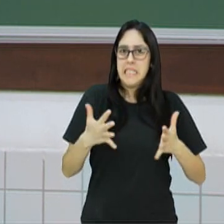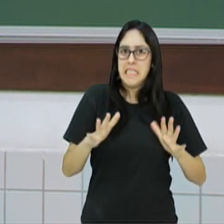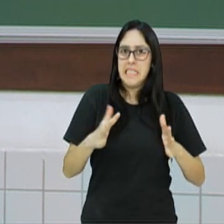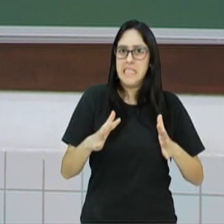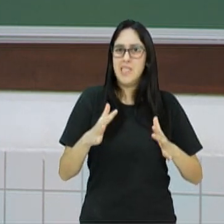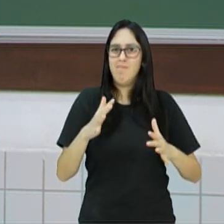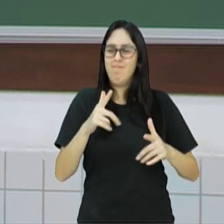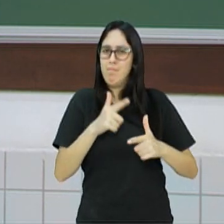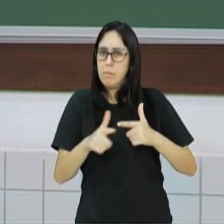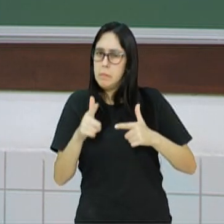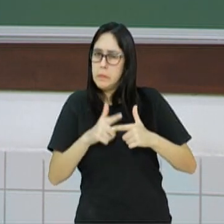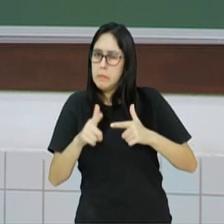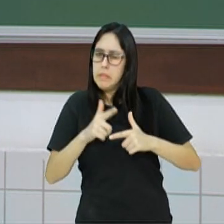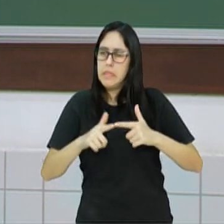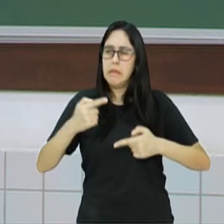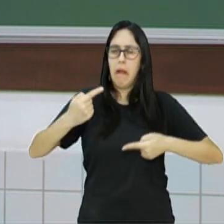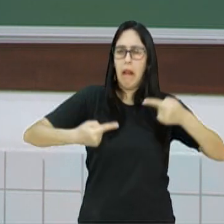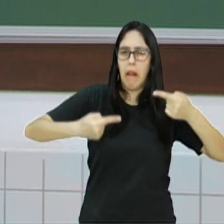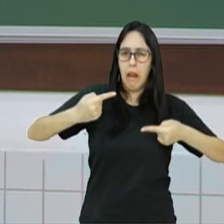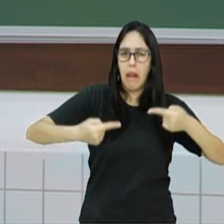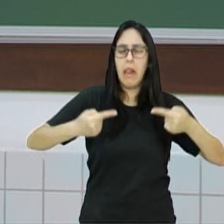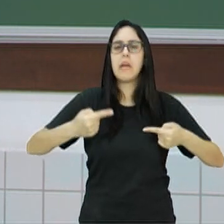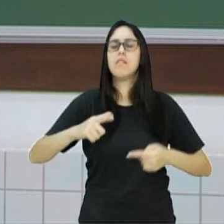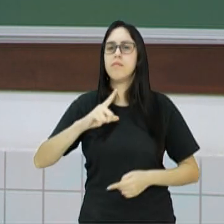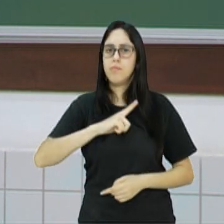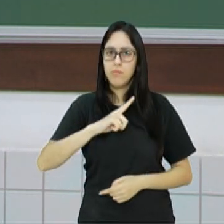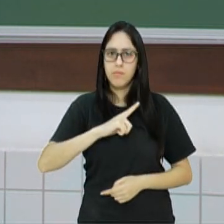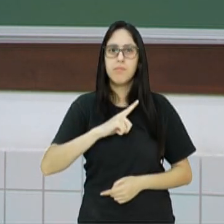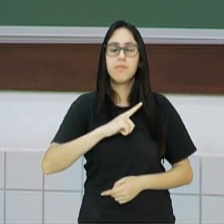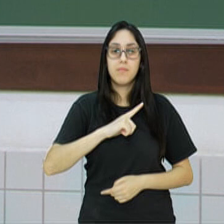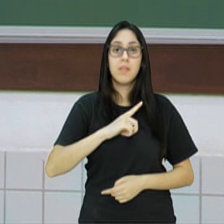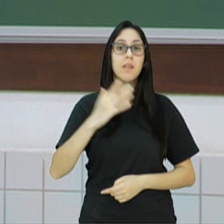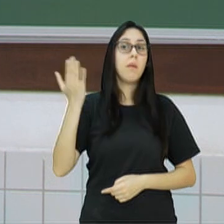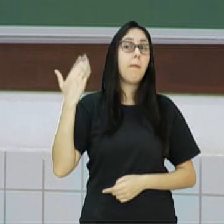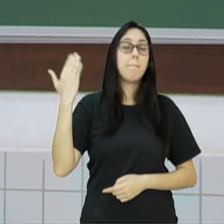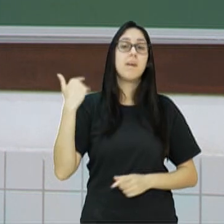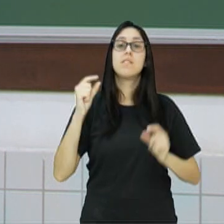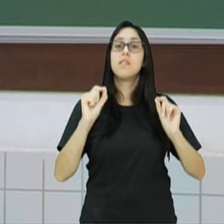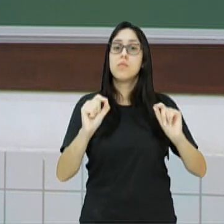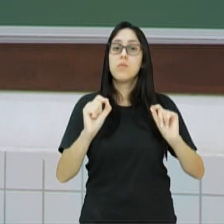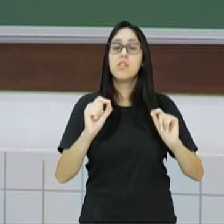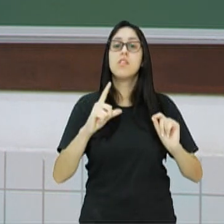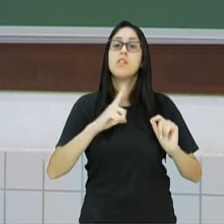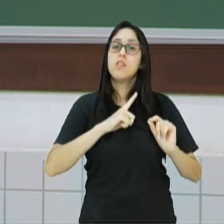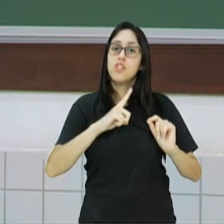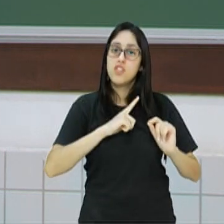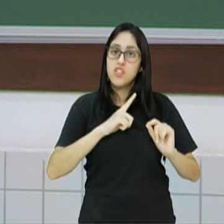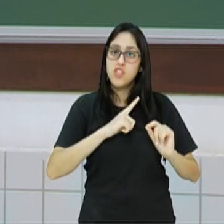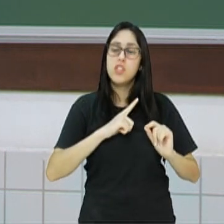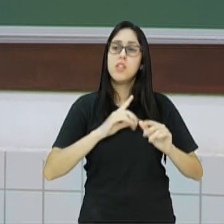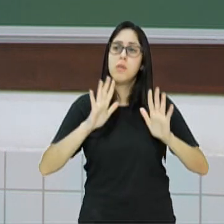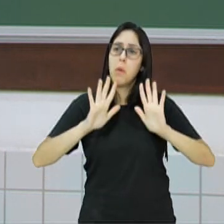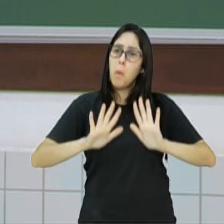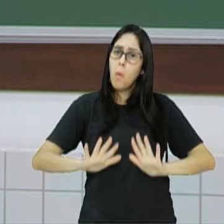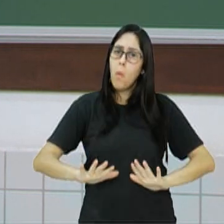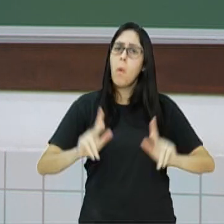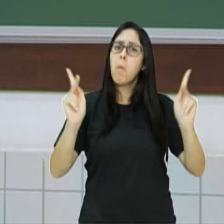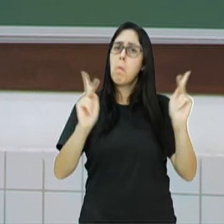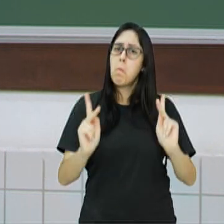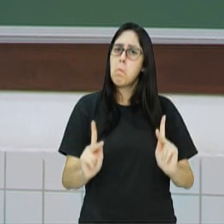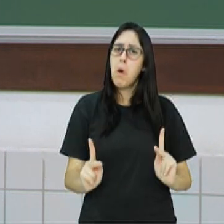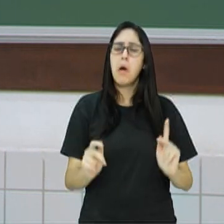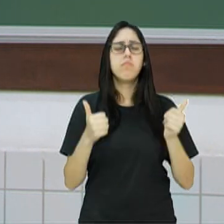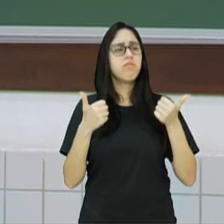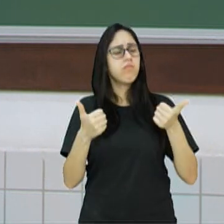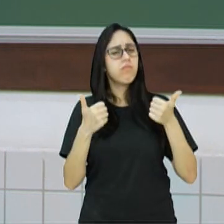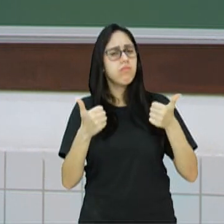vai tensionar novamente essas relações. Nós estávamos em um período de distensão, né? De um relaxamento dessas tensões